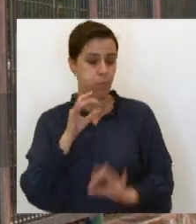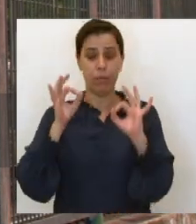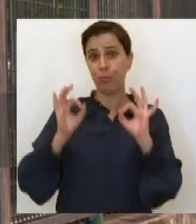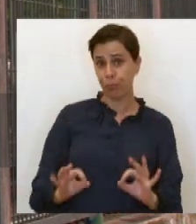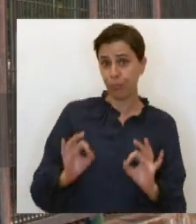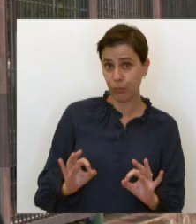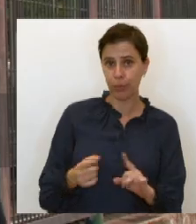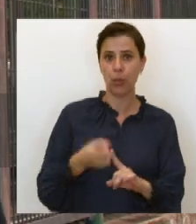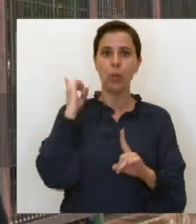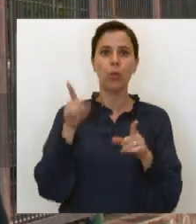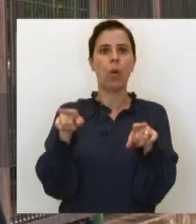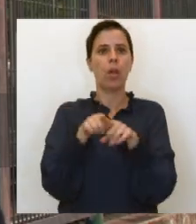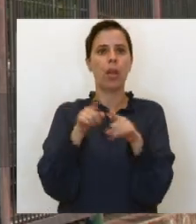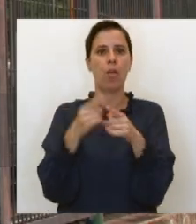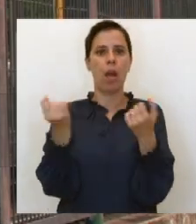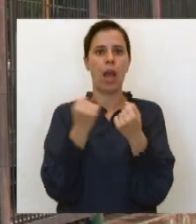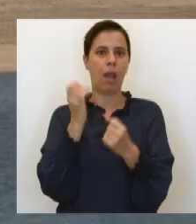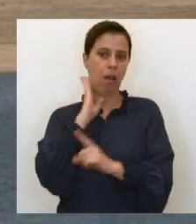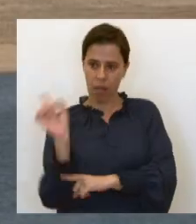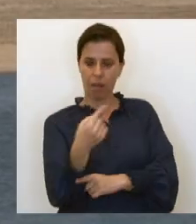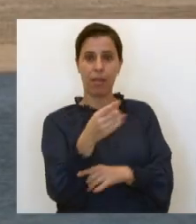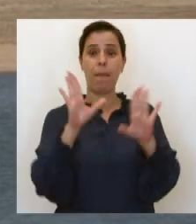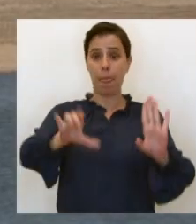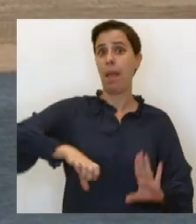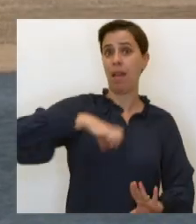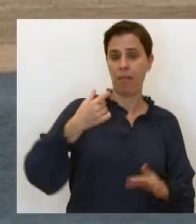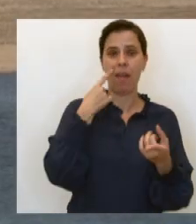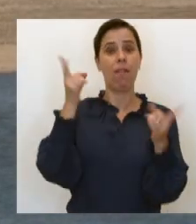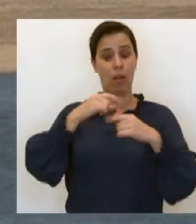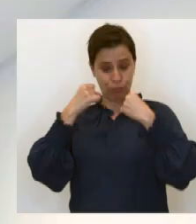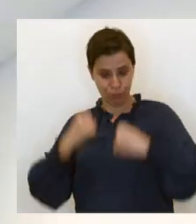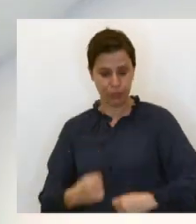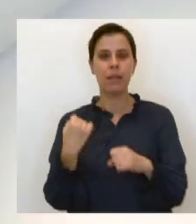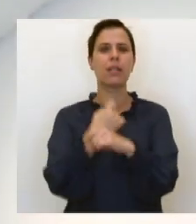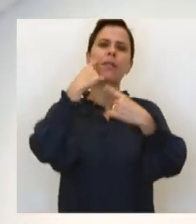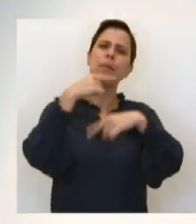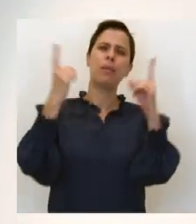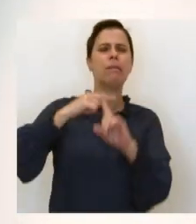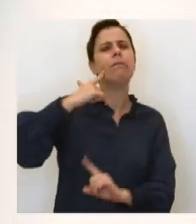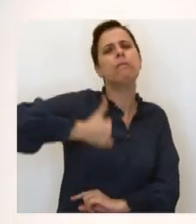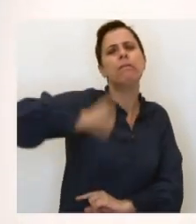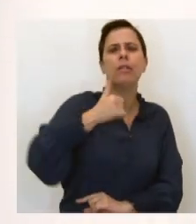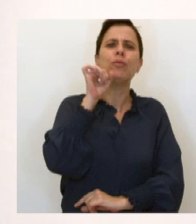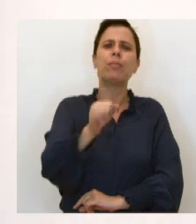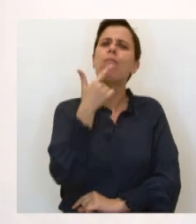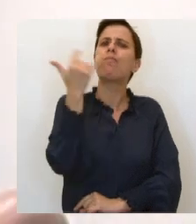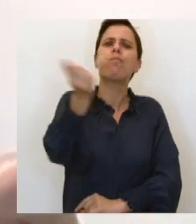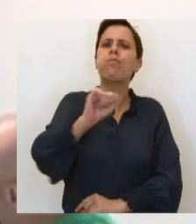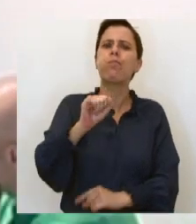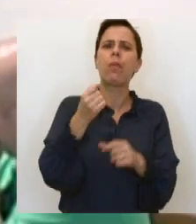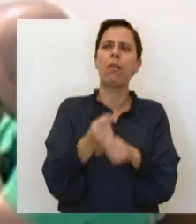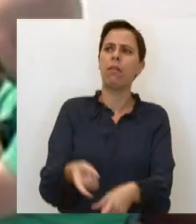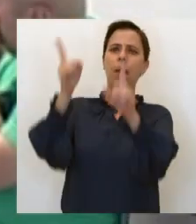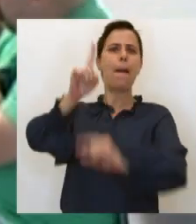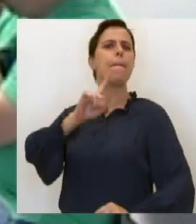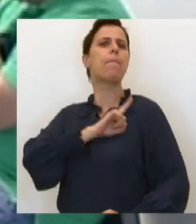para garantir que não são empurrados para o automóvel. Os Verdes reafirmam que os serviços públicos fundamentais não podem ser entregues